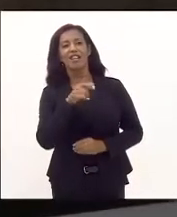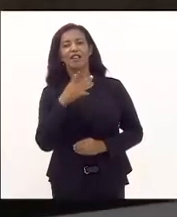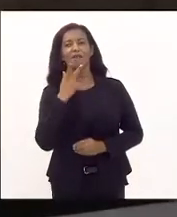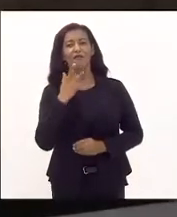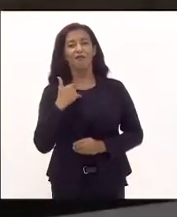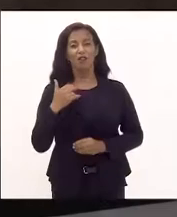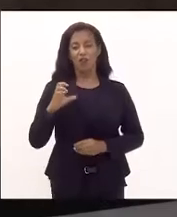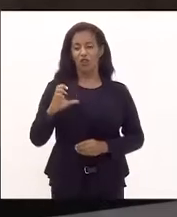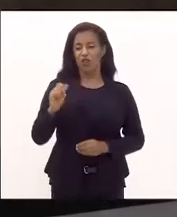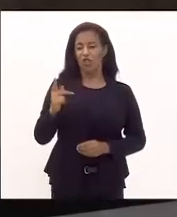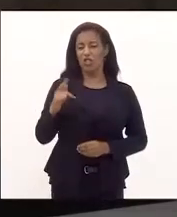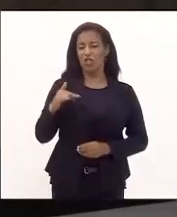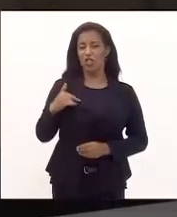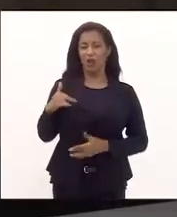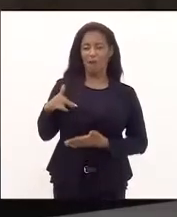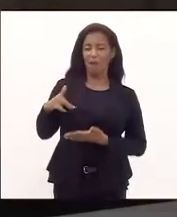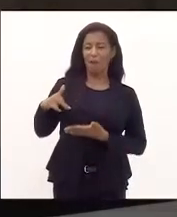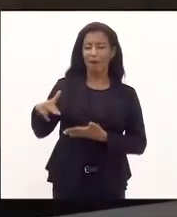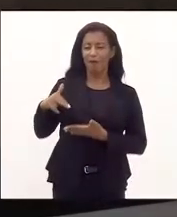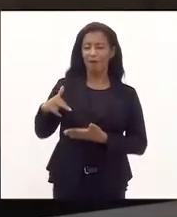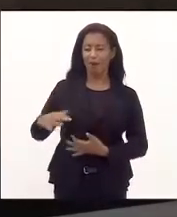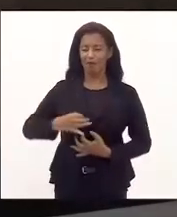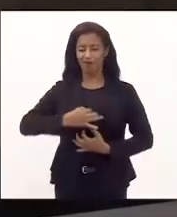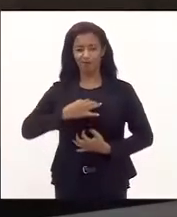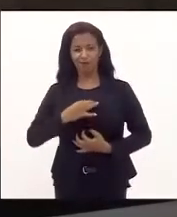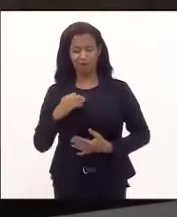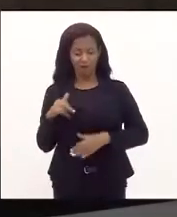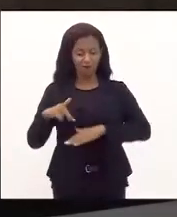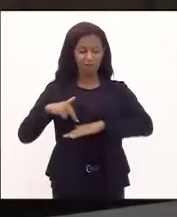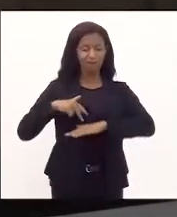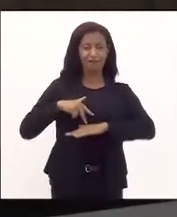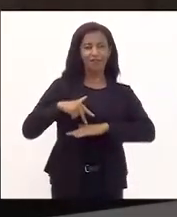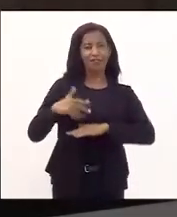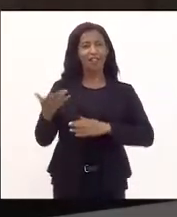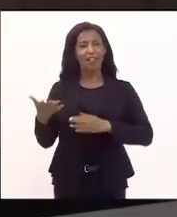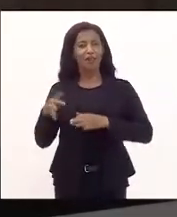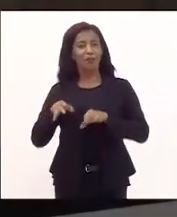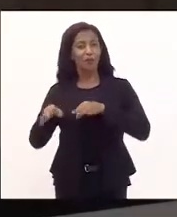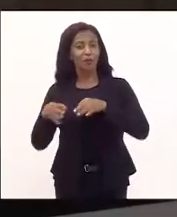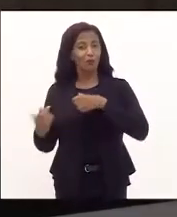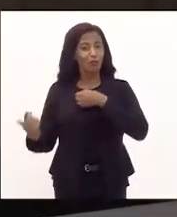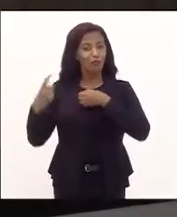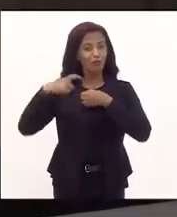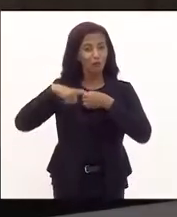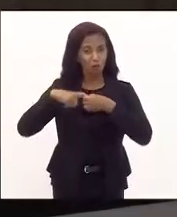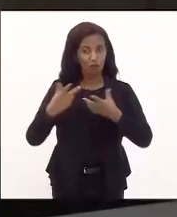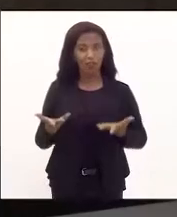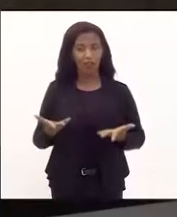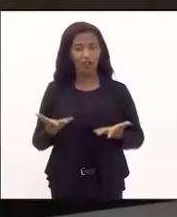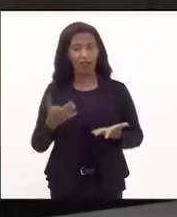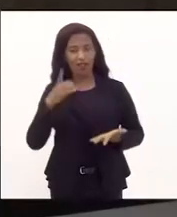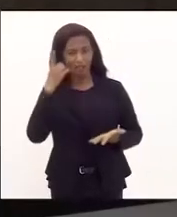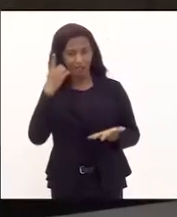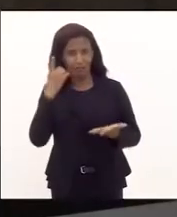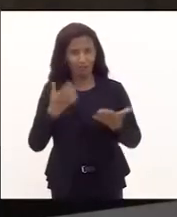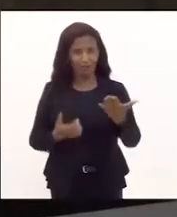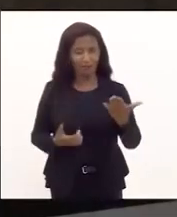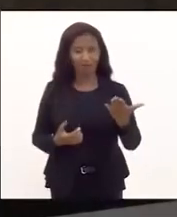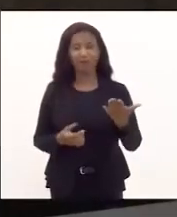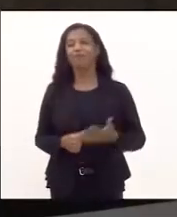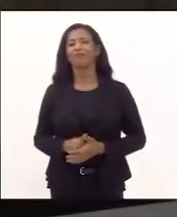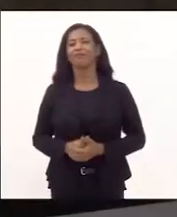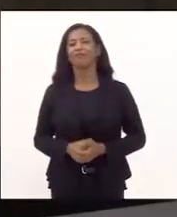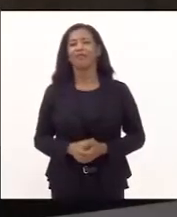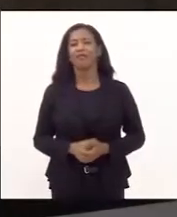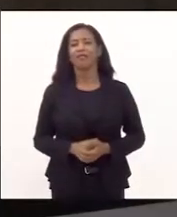era charmeiro, que ia na beca para o baile. E quando o projeto voltar, presidente, deputado Márcio Pacheco, presidente da